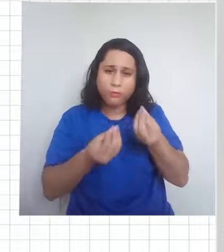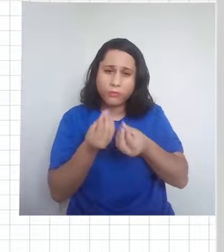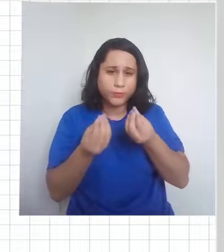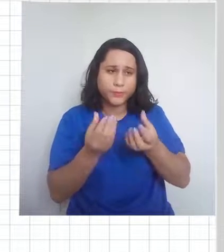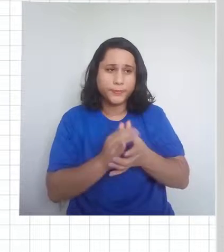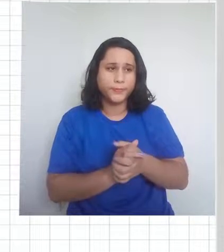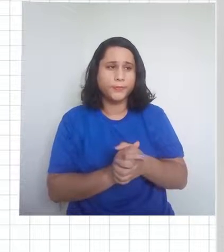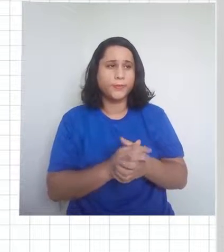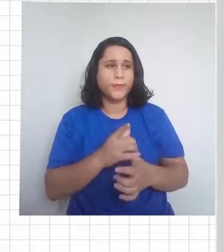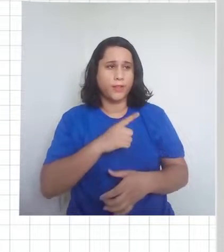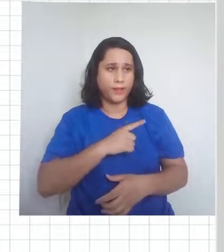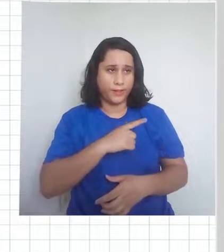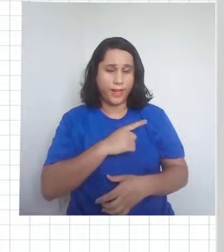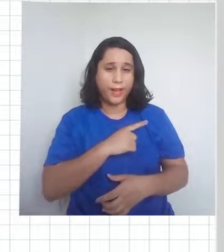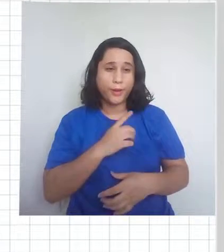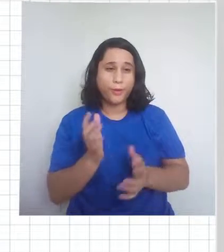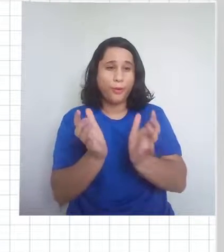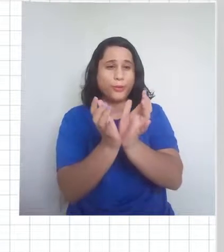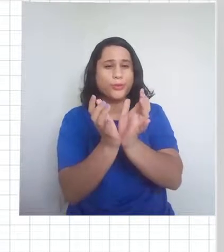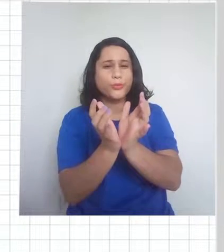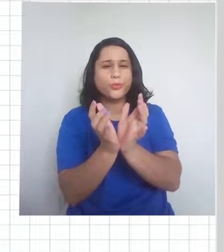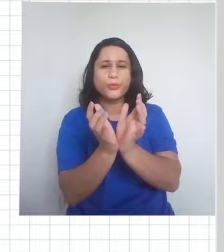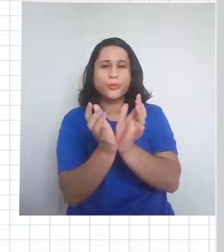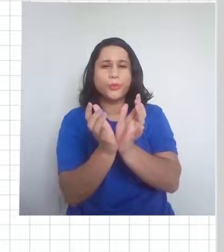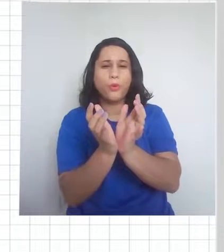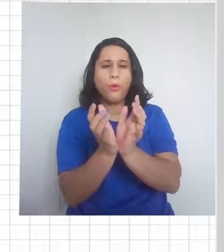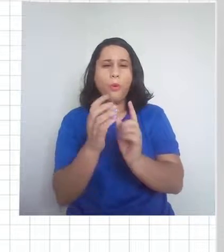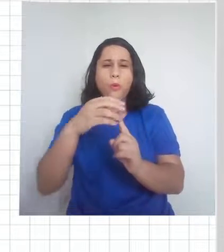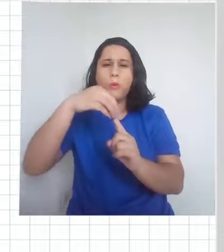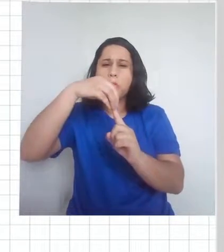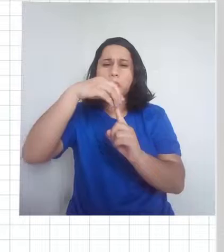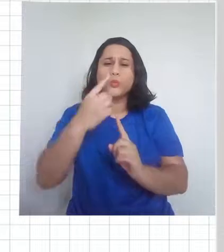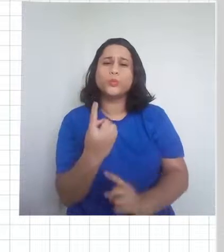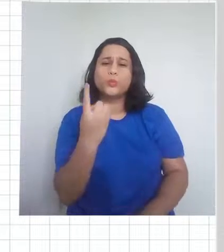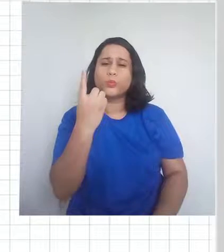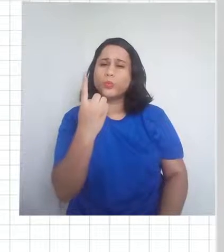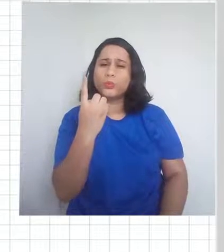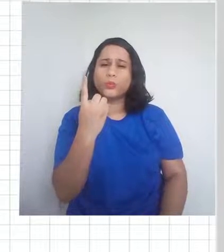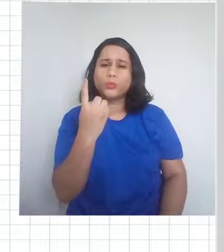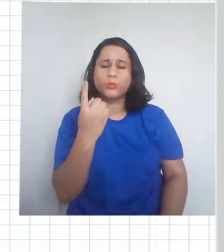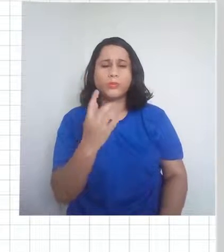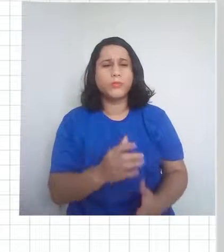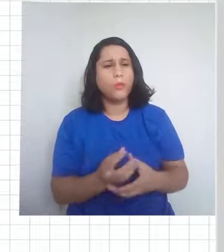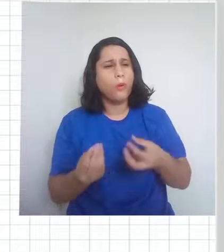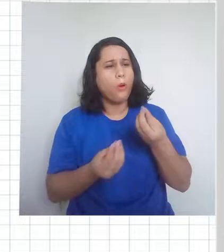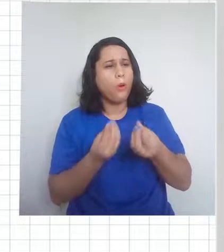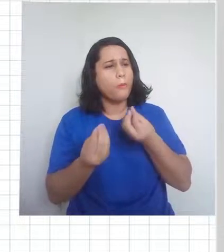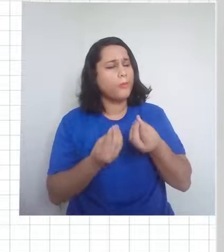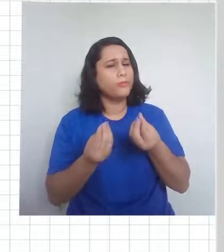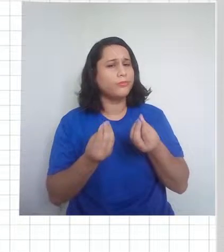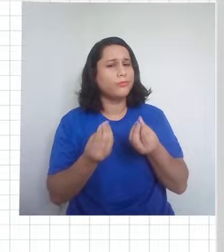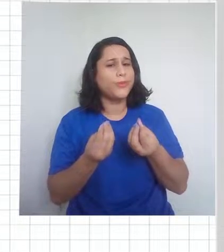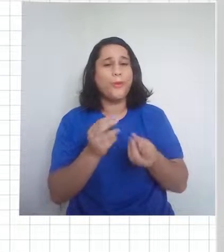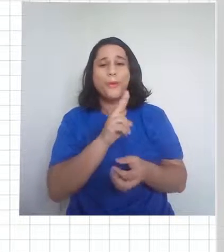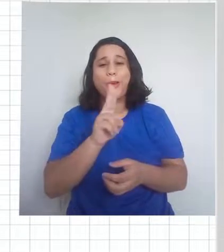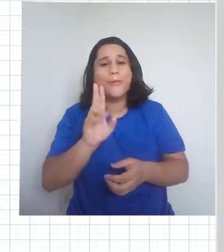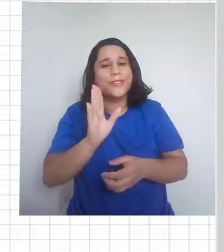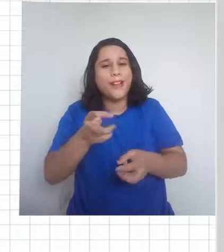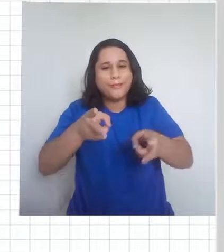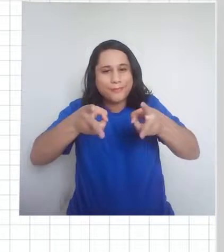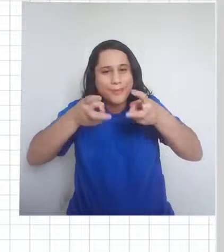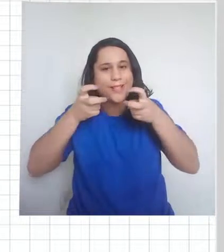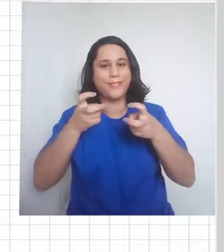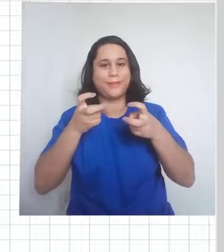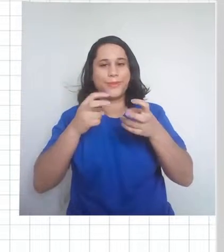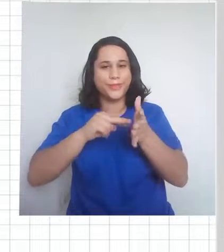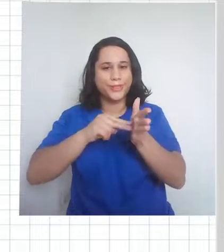só, existe o conjunto unitário. O que seria o conjunto unitário? Quando eu falo em conjunto unitário, o nome já diz. Unitário porque